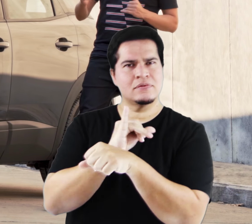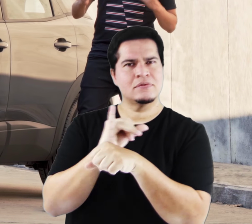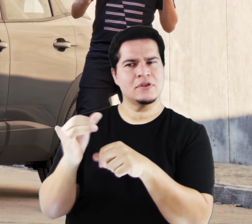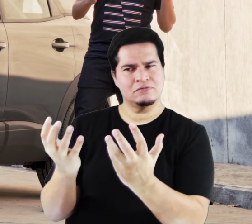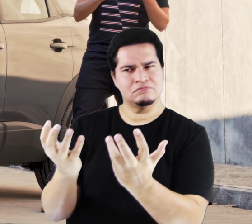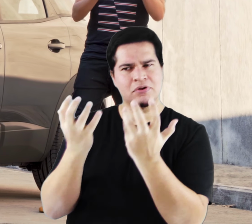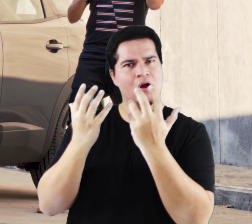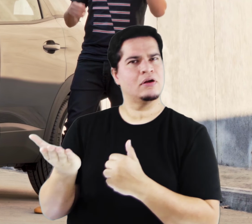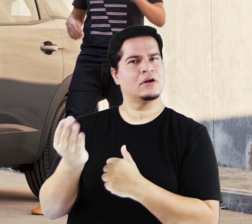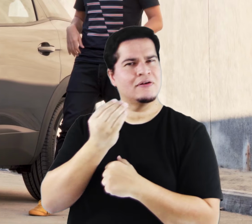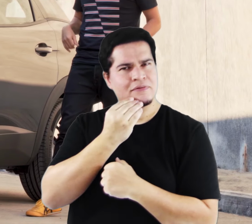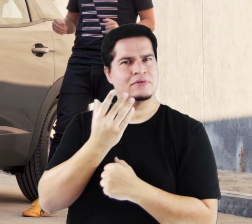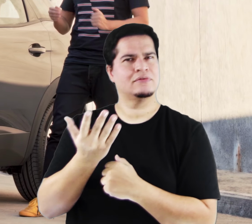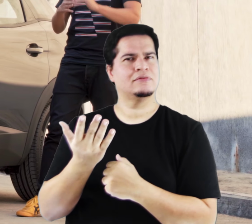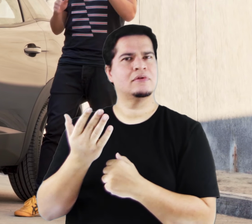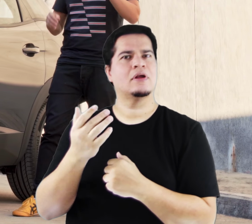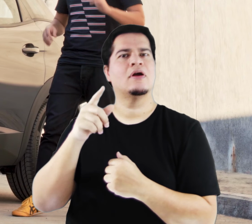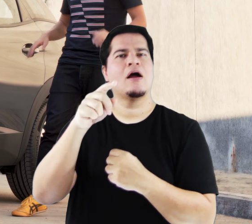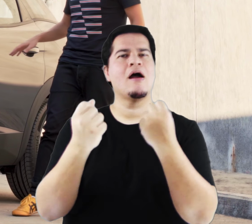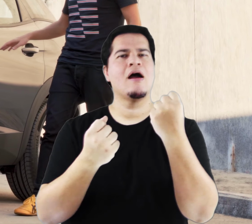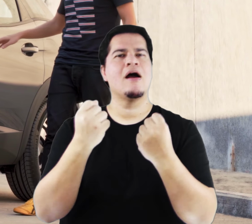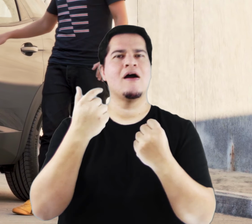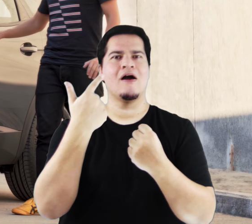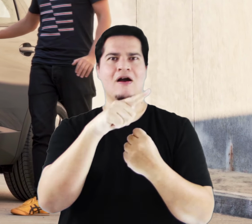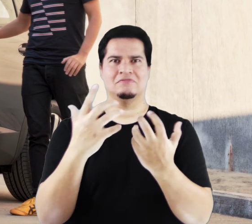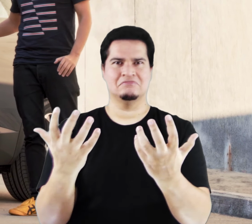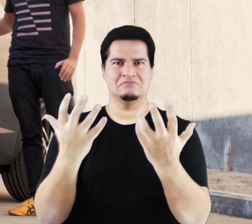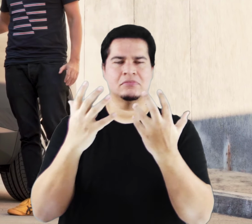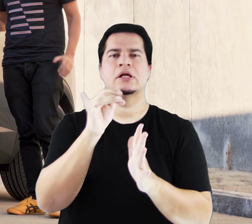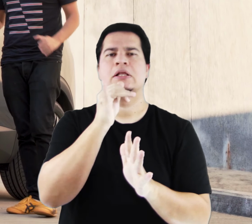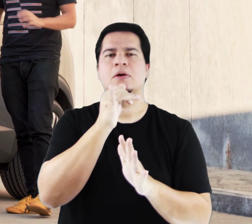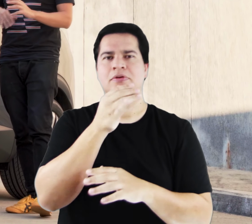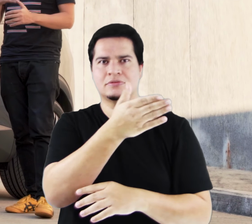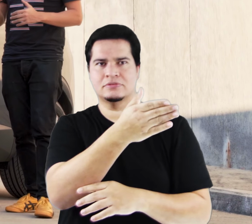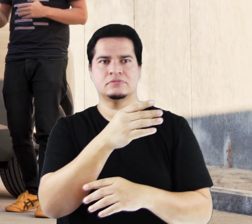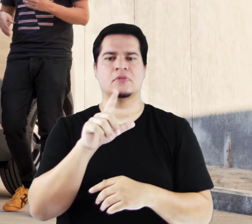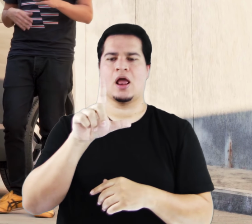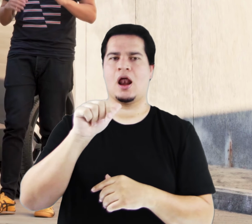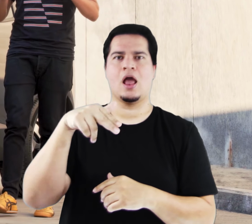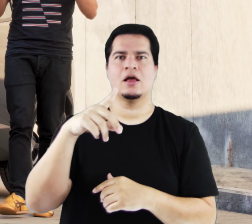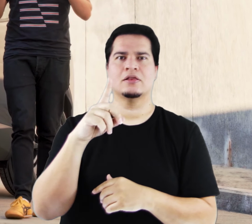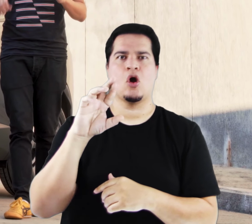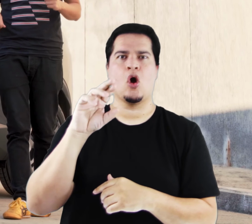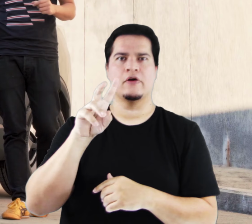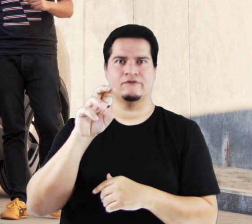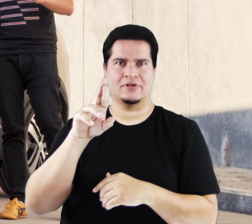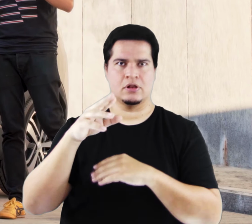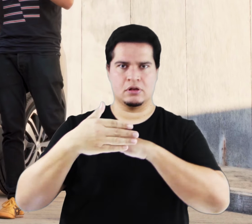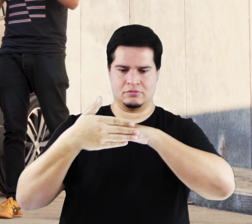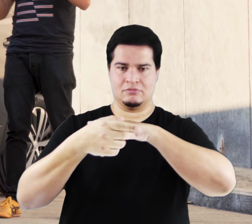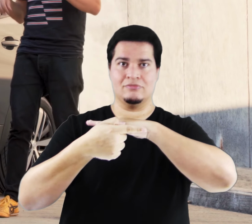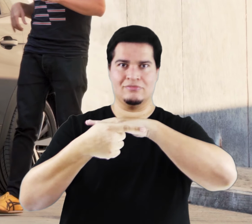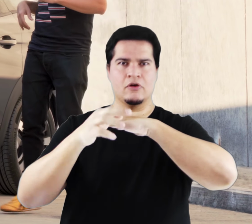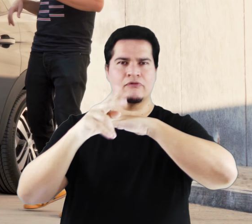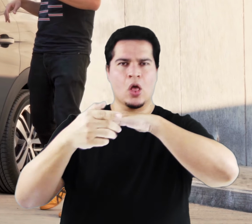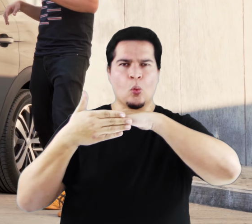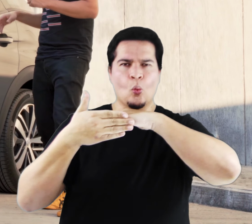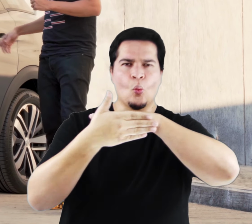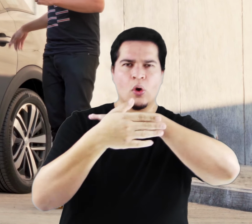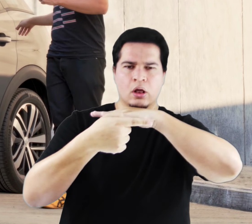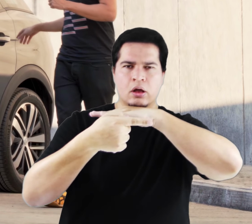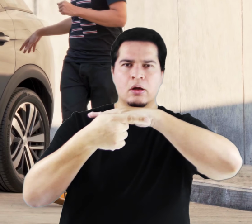Então podiam ter investido aí, passado de vez do ponto para algo mais ao estilo, sei lá, da Jaguar Land Rover, por exemplo, uma maçaneta embutida, ou mesmo uma proposta um pouco